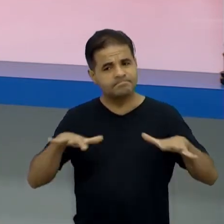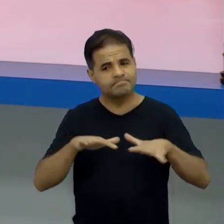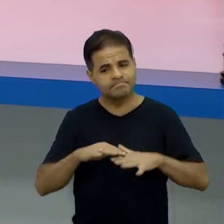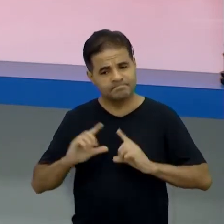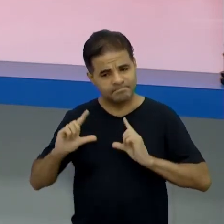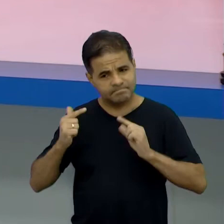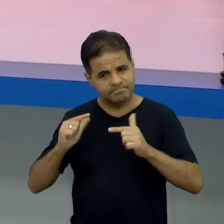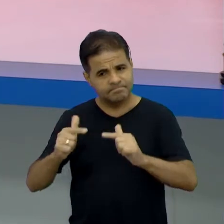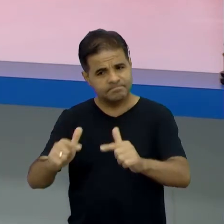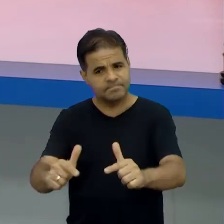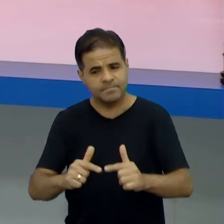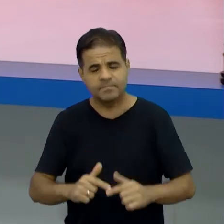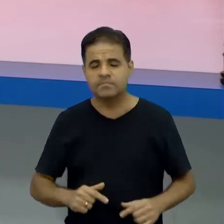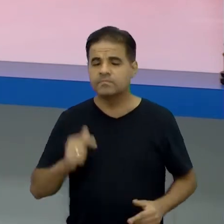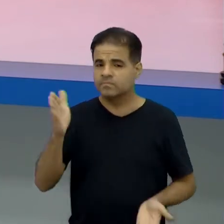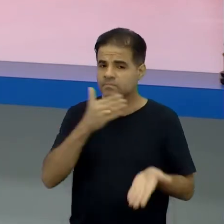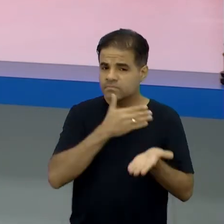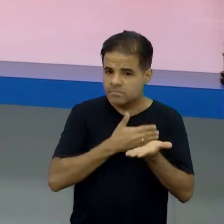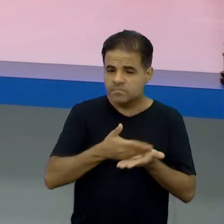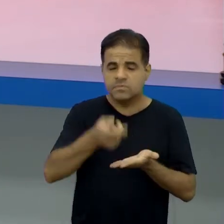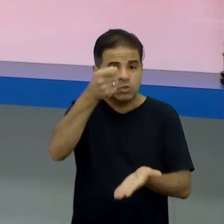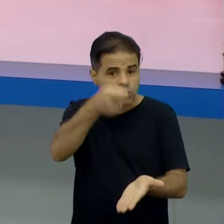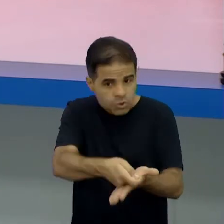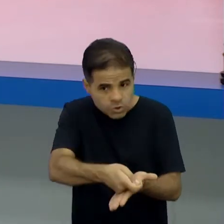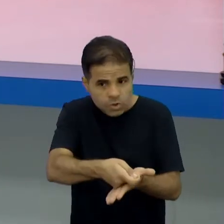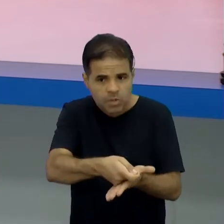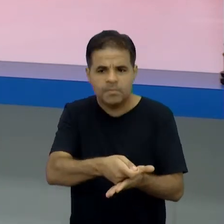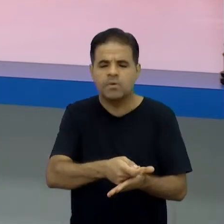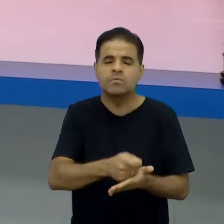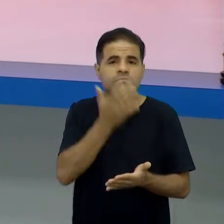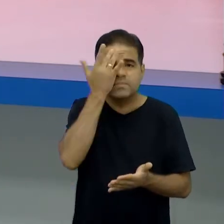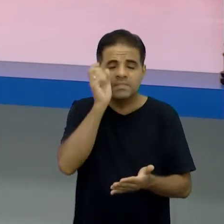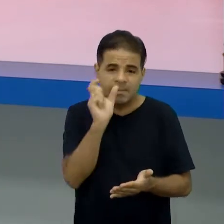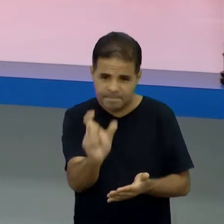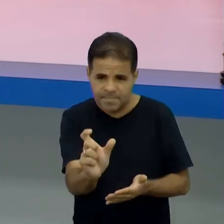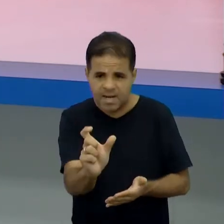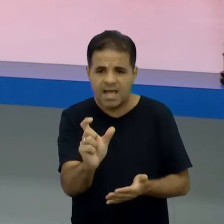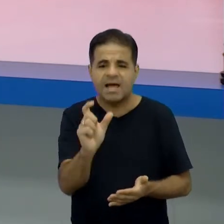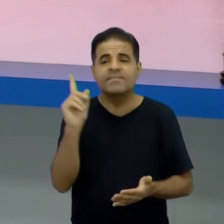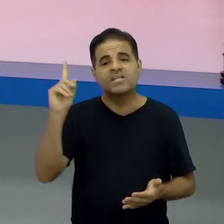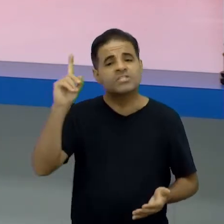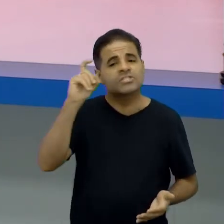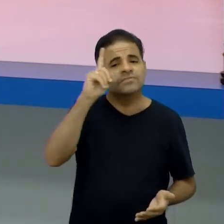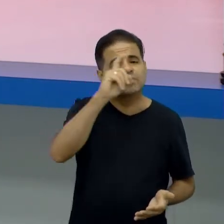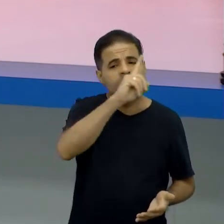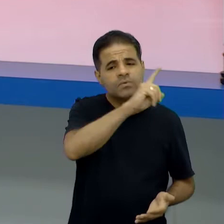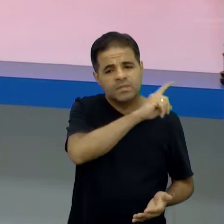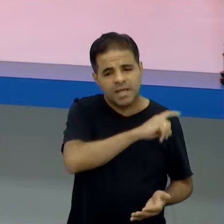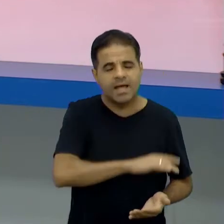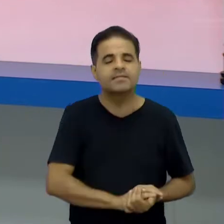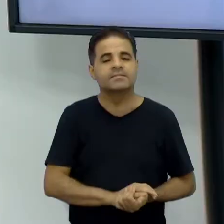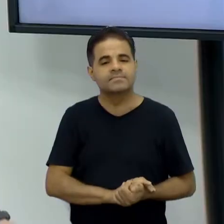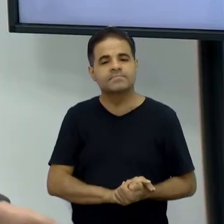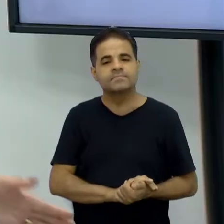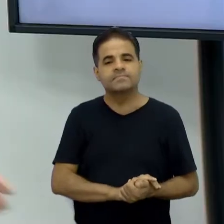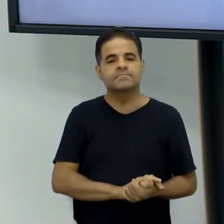todo mundo conhece. Aí quando você começa a impor, eu nem sei se a palavra são dificuldades.